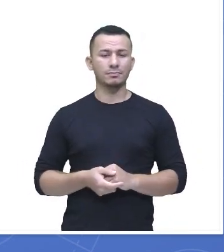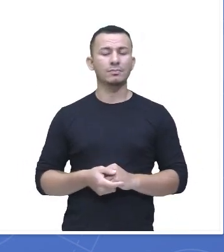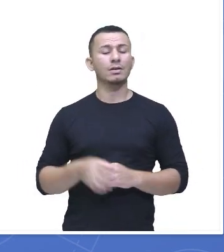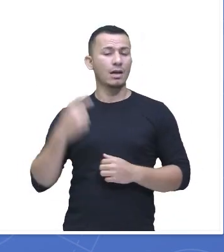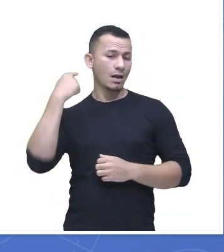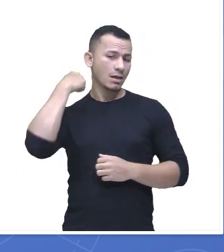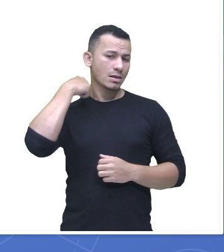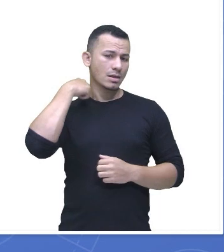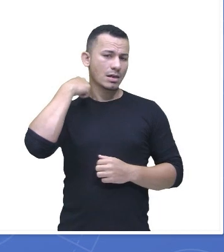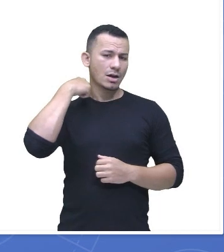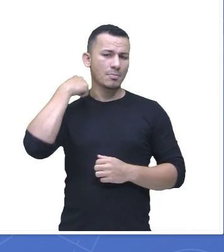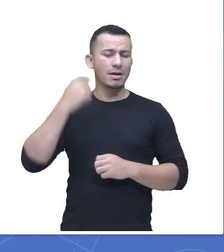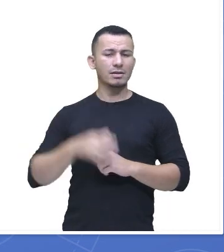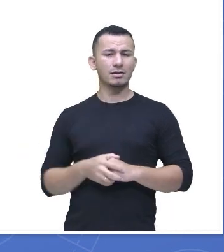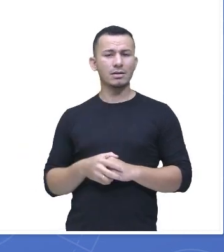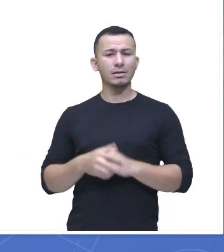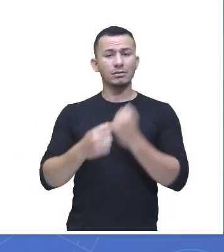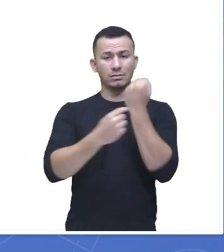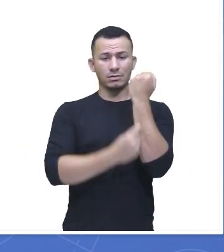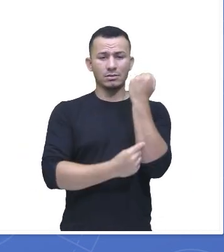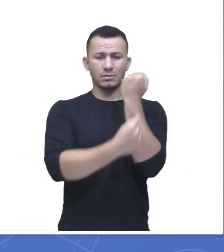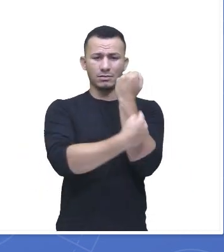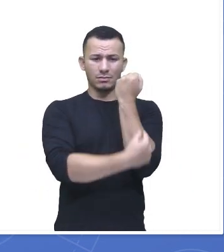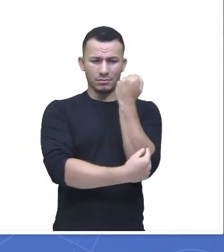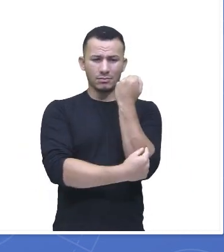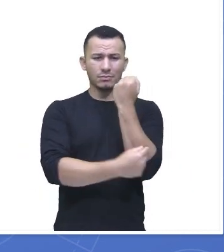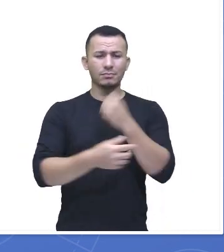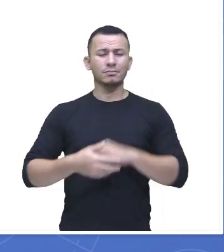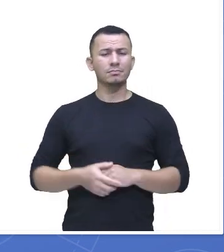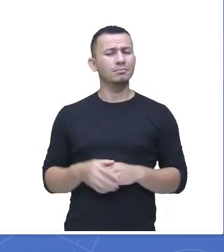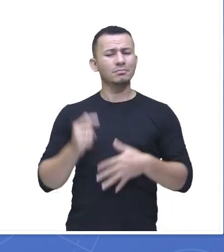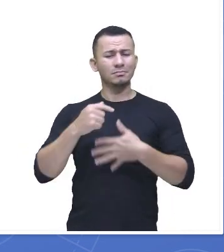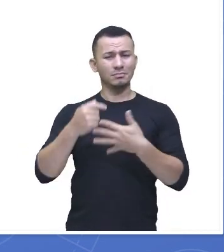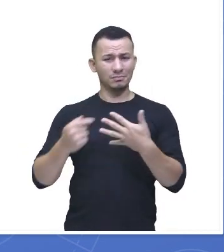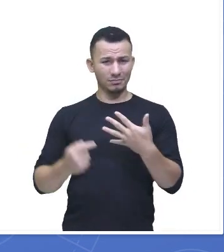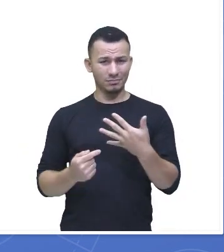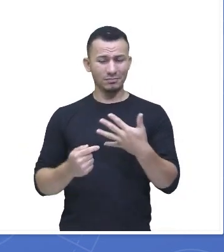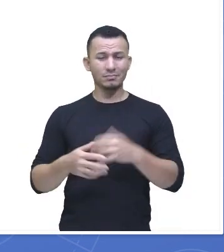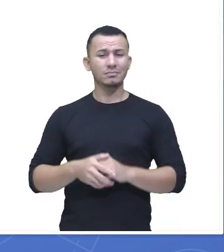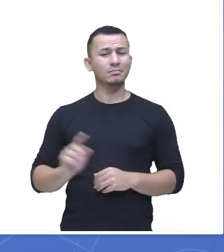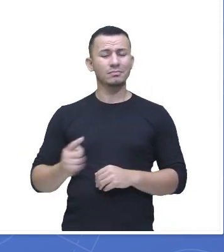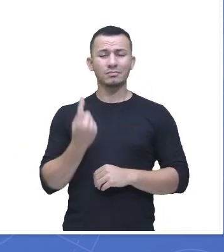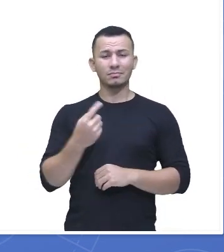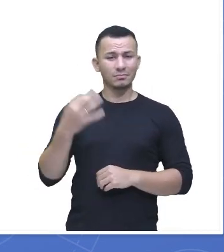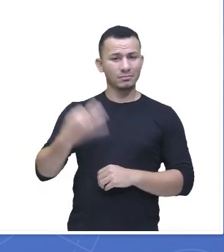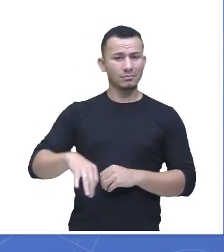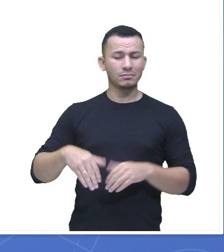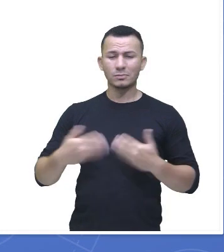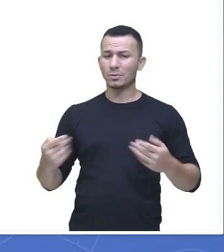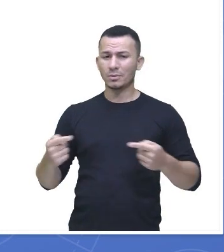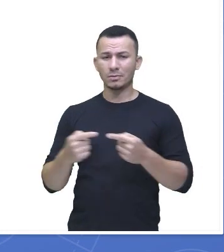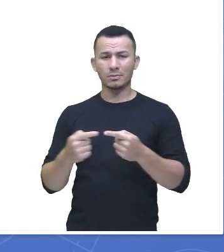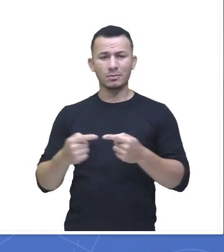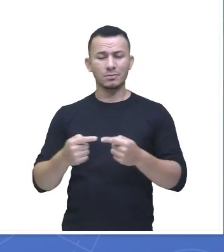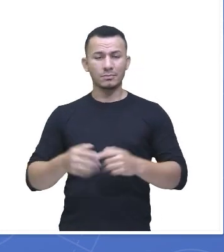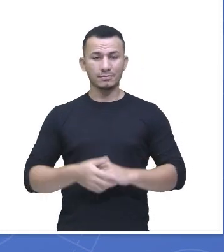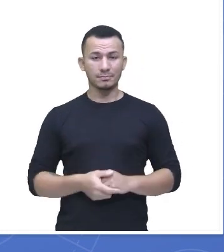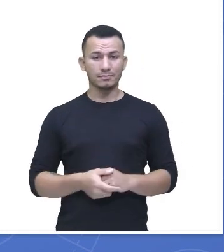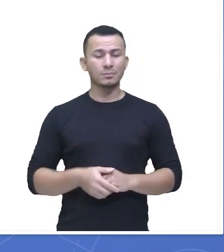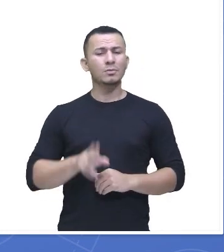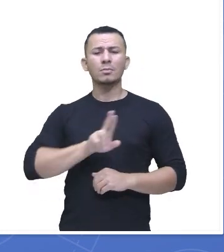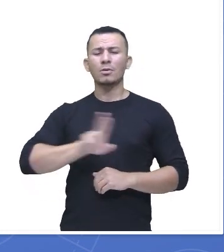trapézio, B, longuíssimo, C, serrátil, D, intercostais e E, grande dorsal. Certo? Então, a resposta correta para